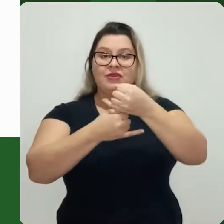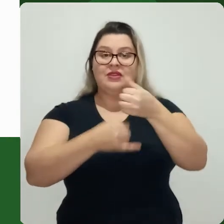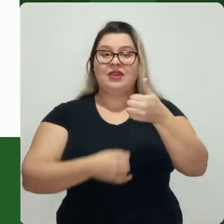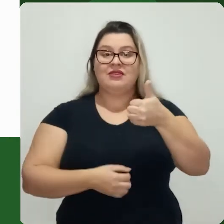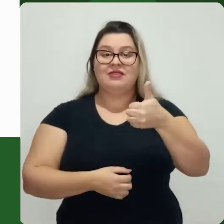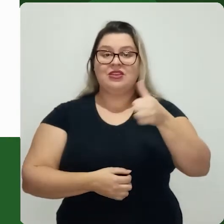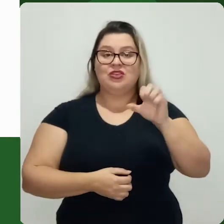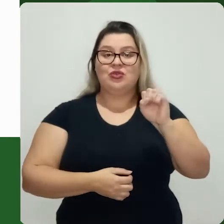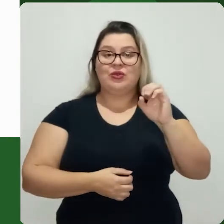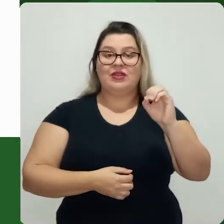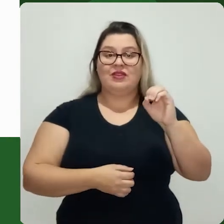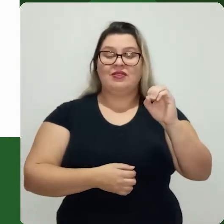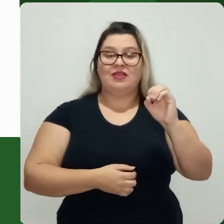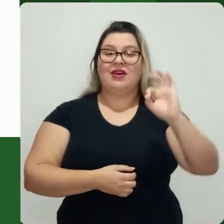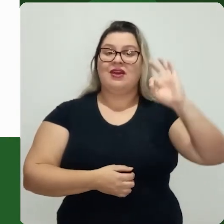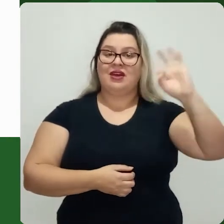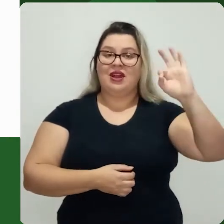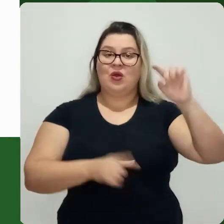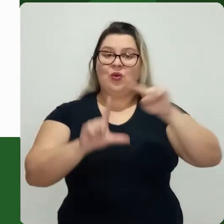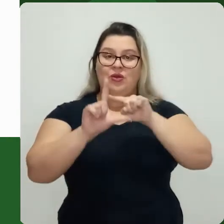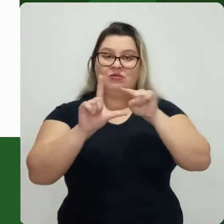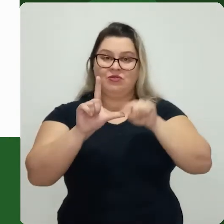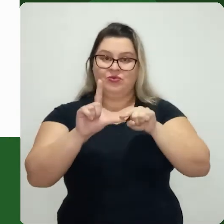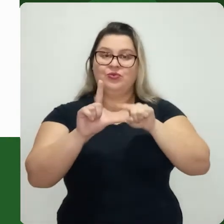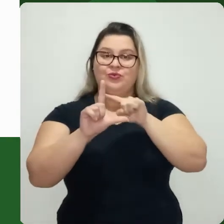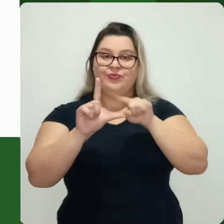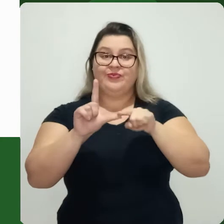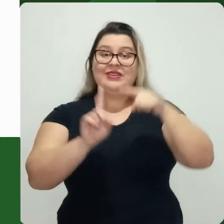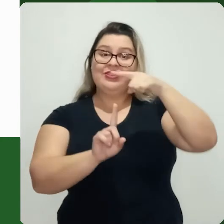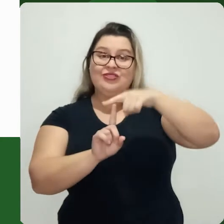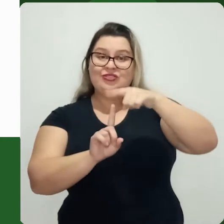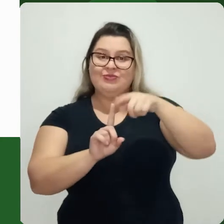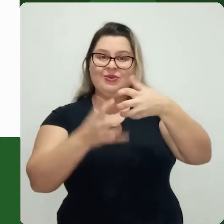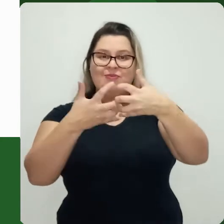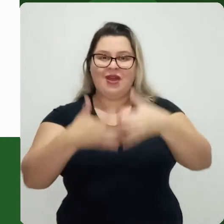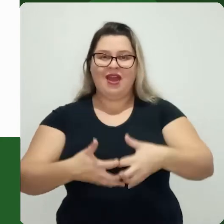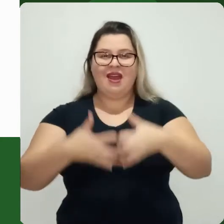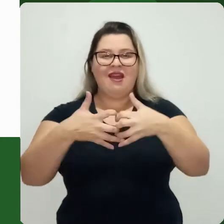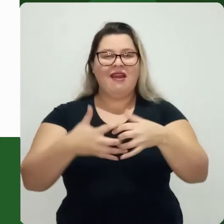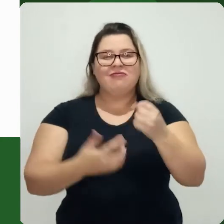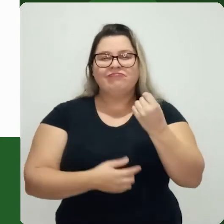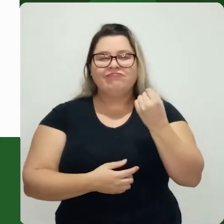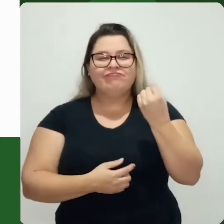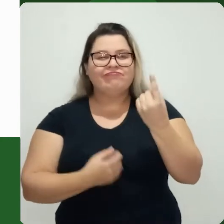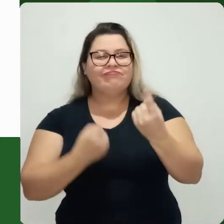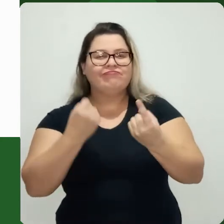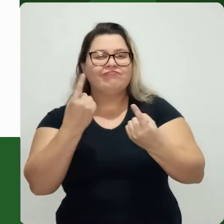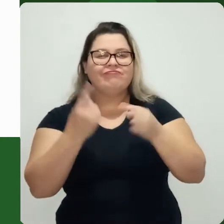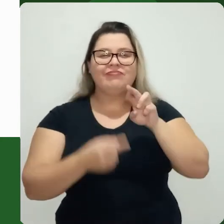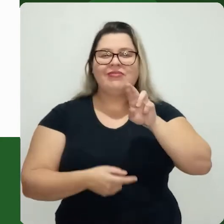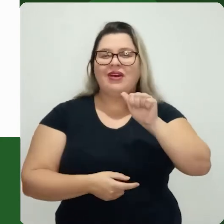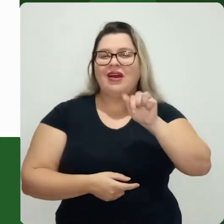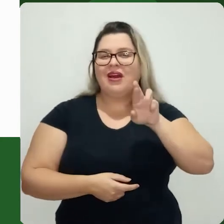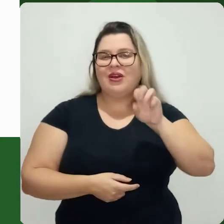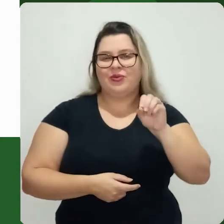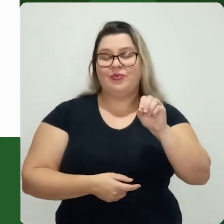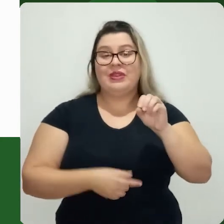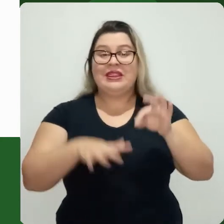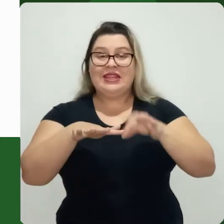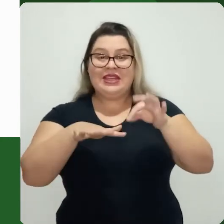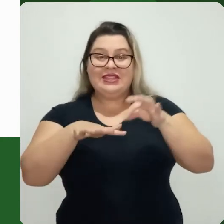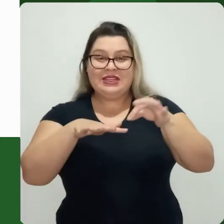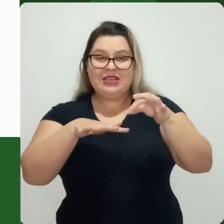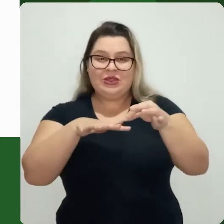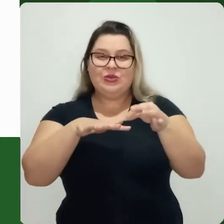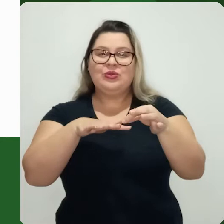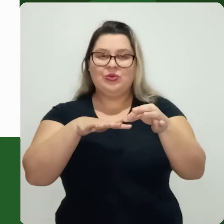ângulo de 180 graus. Este tipo de máquina é muito raro e os tecidos